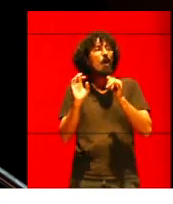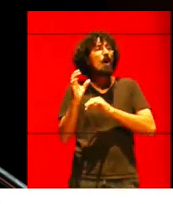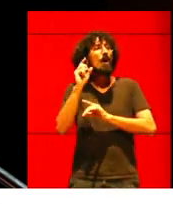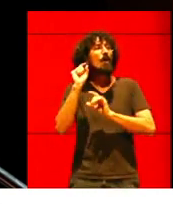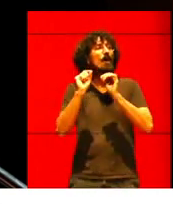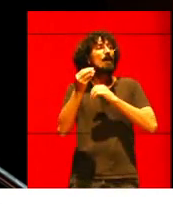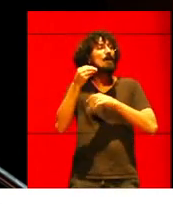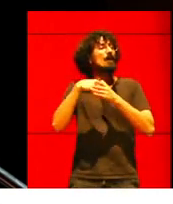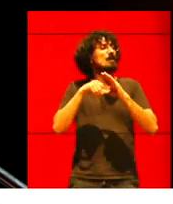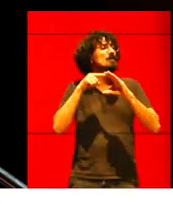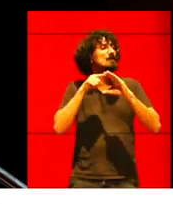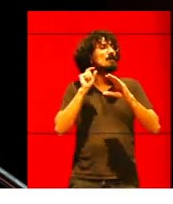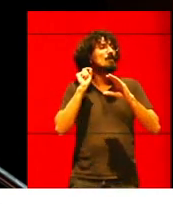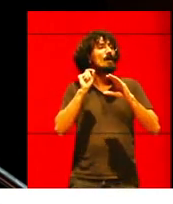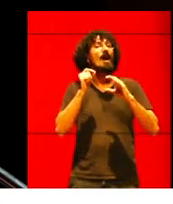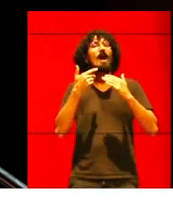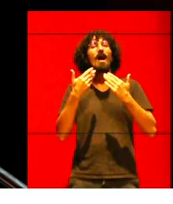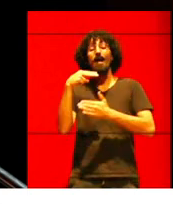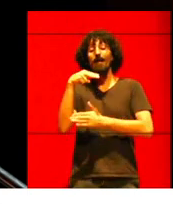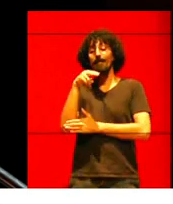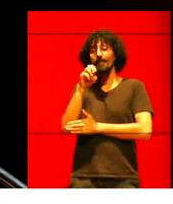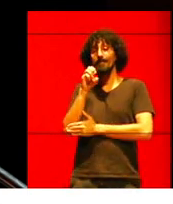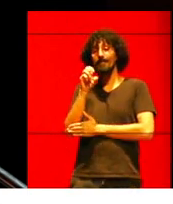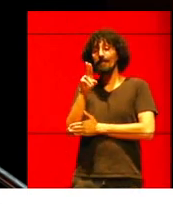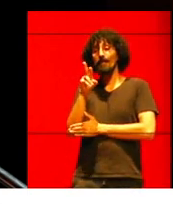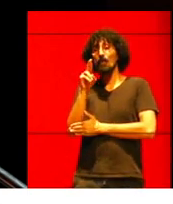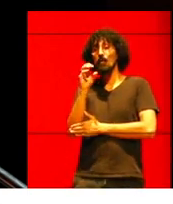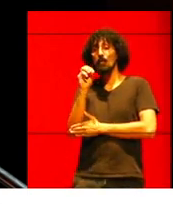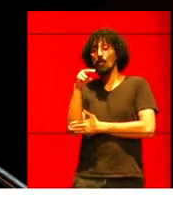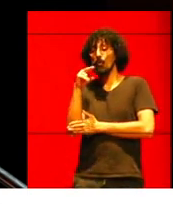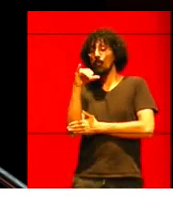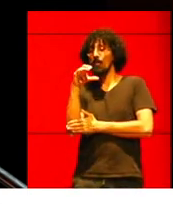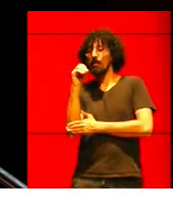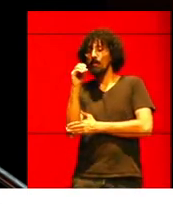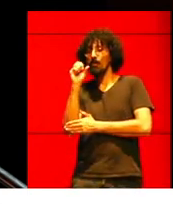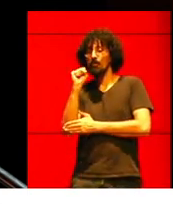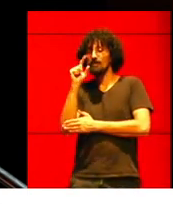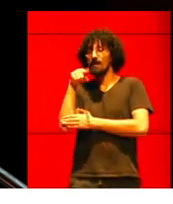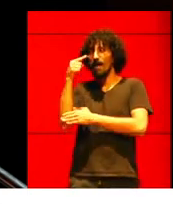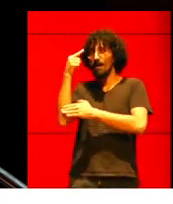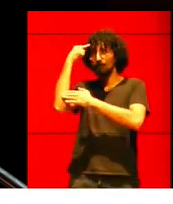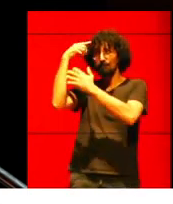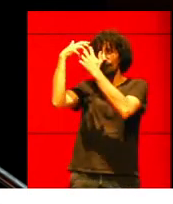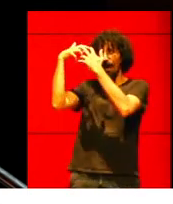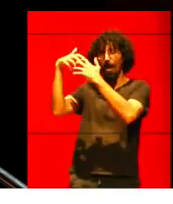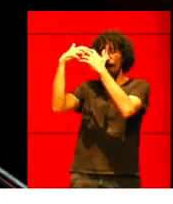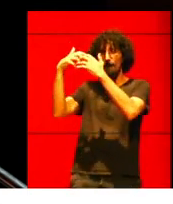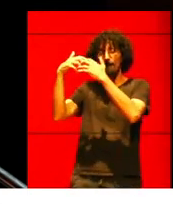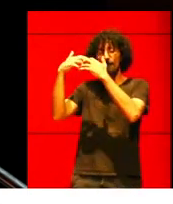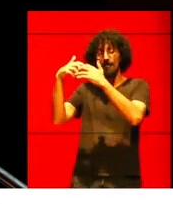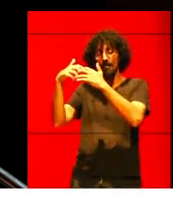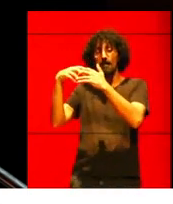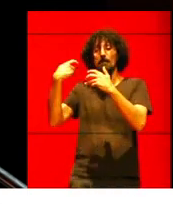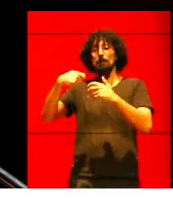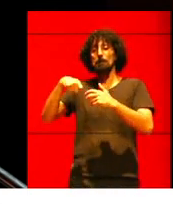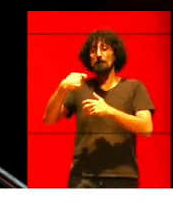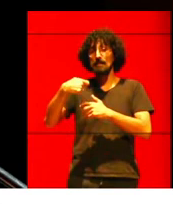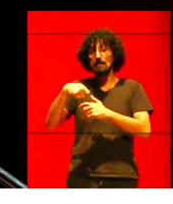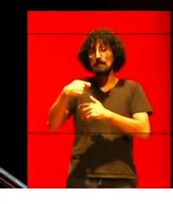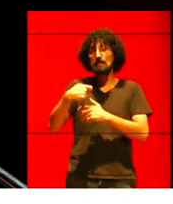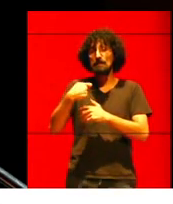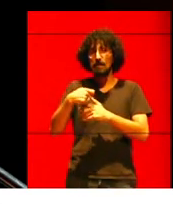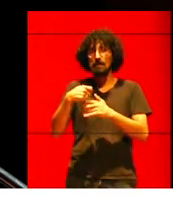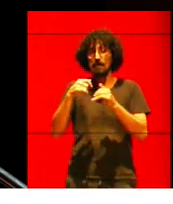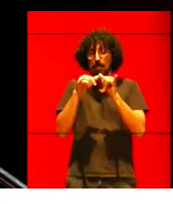nossas células, os neurônios, né? Os neurônios, eles necessitam desse isolamento elétrico. E esse isolamento elétrico é